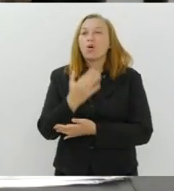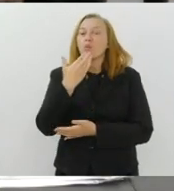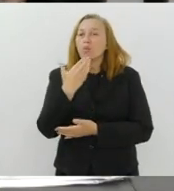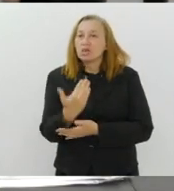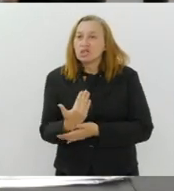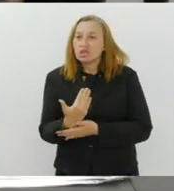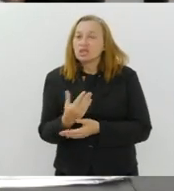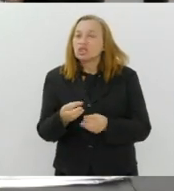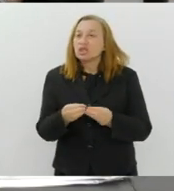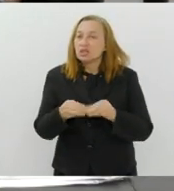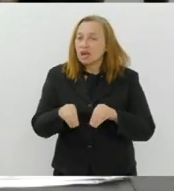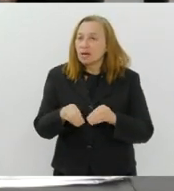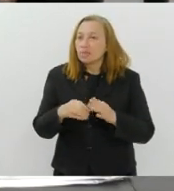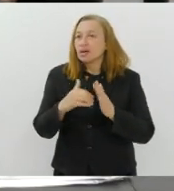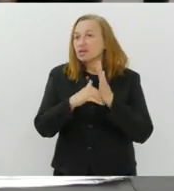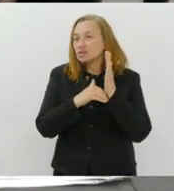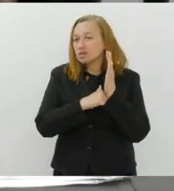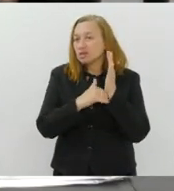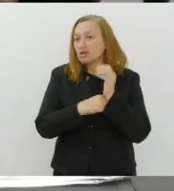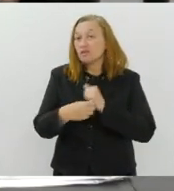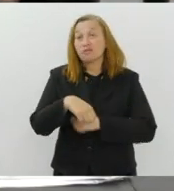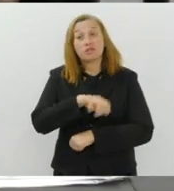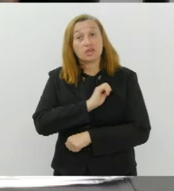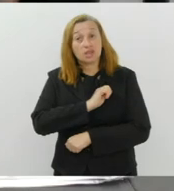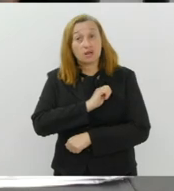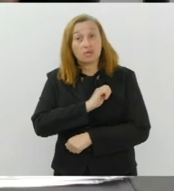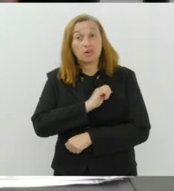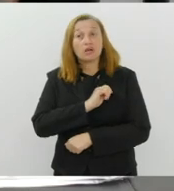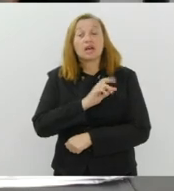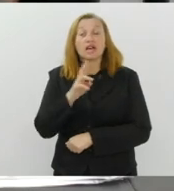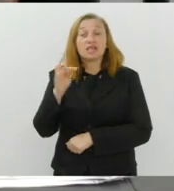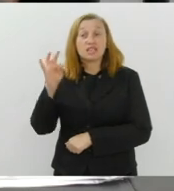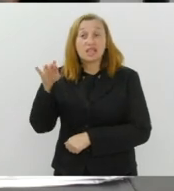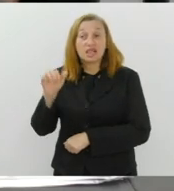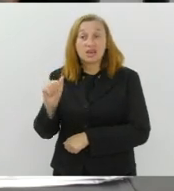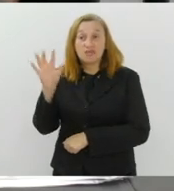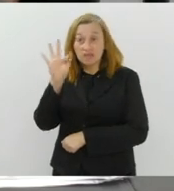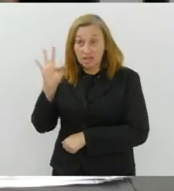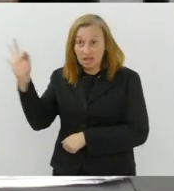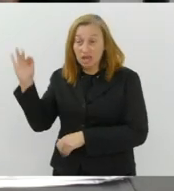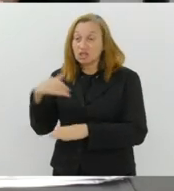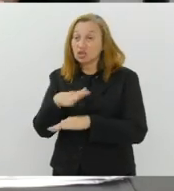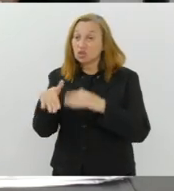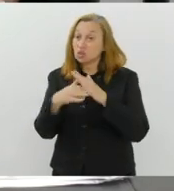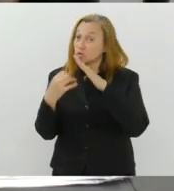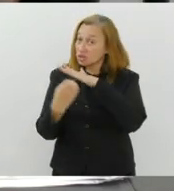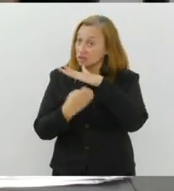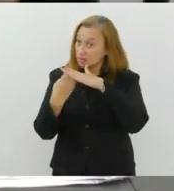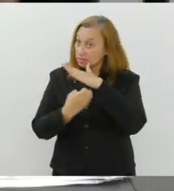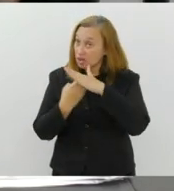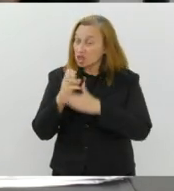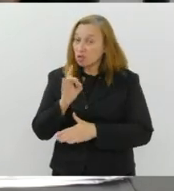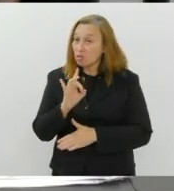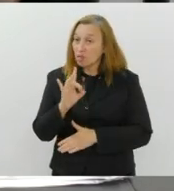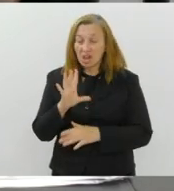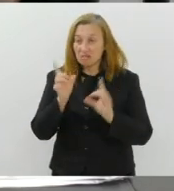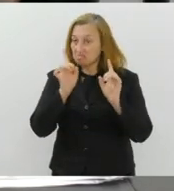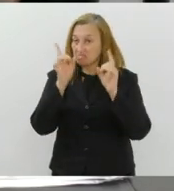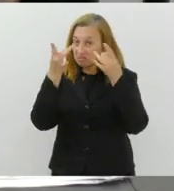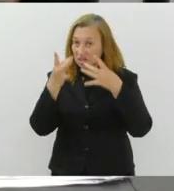pedido de quebra de sigilo fiscal para a Receita Federal de todas as empresas. Não é